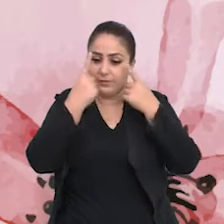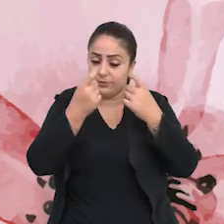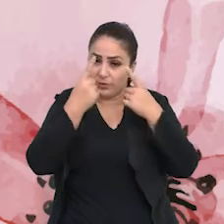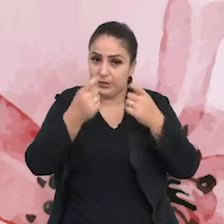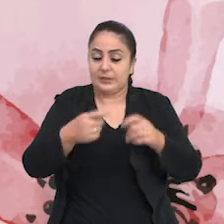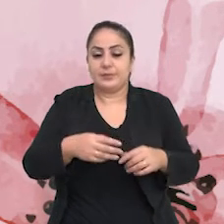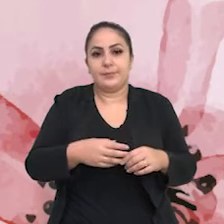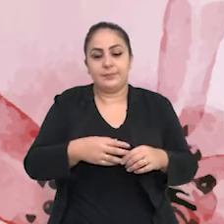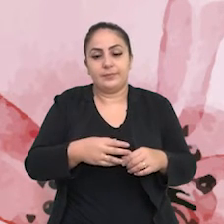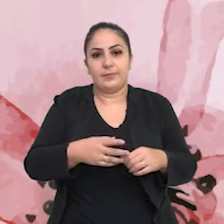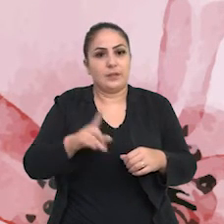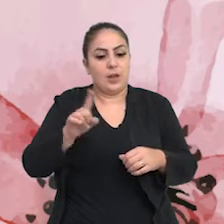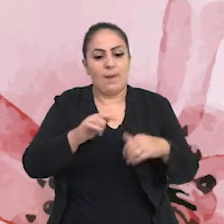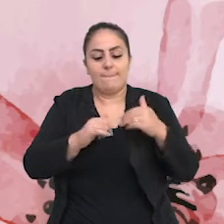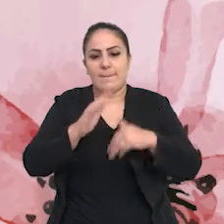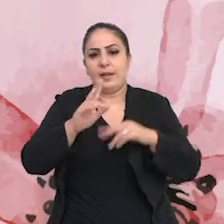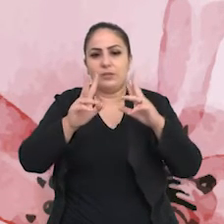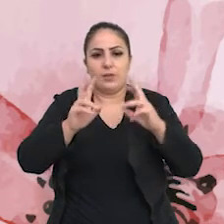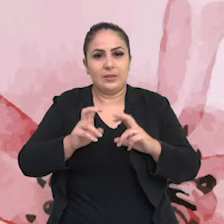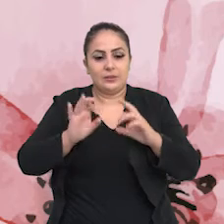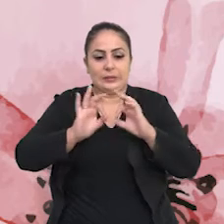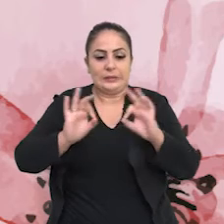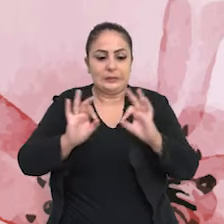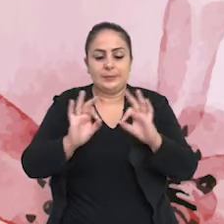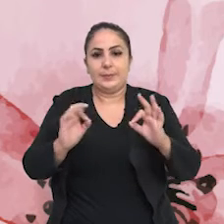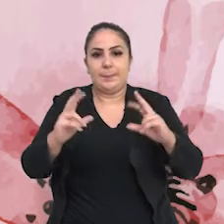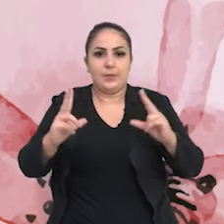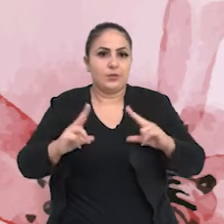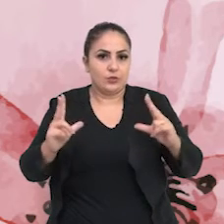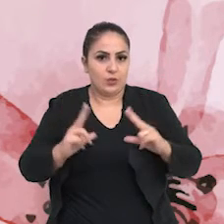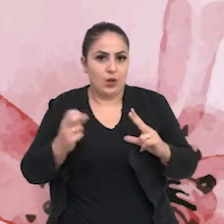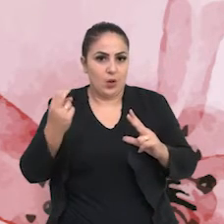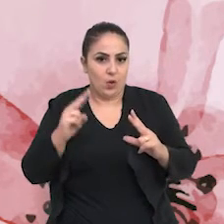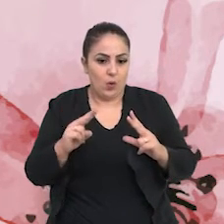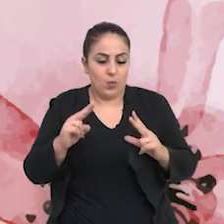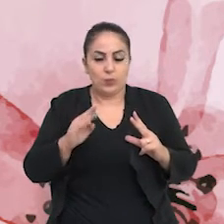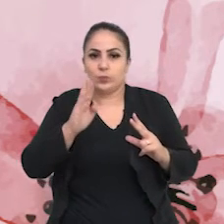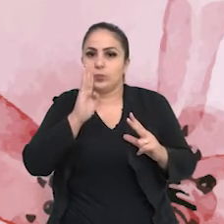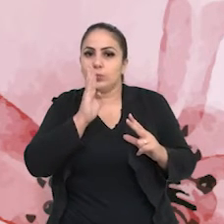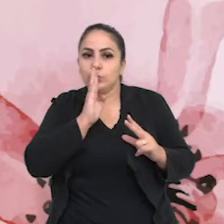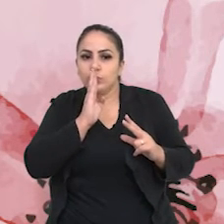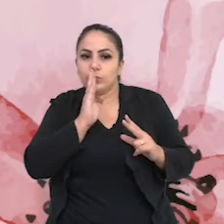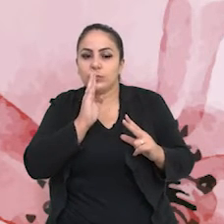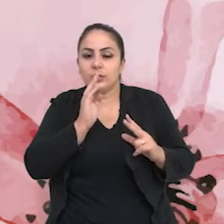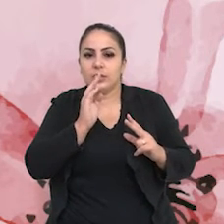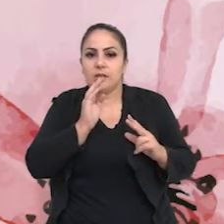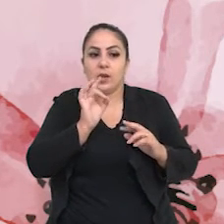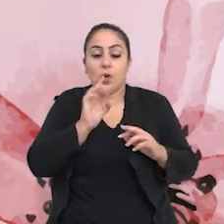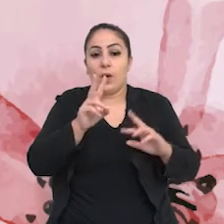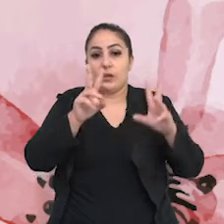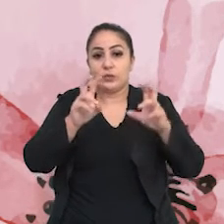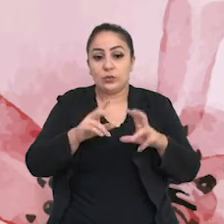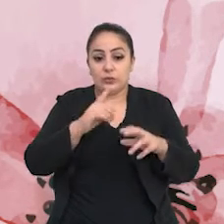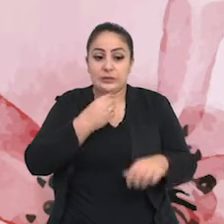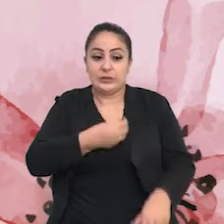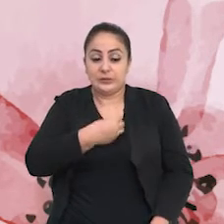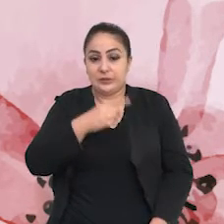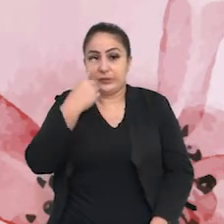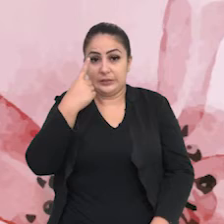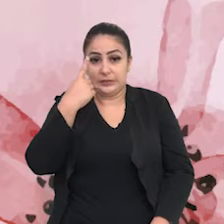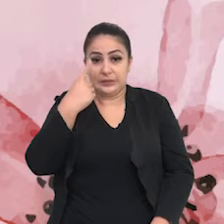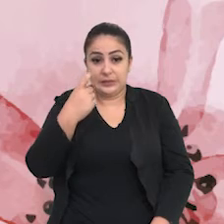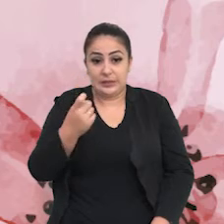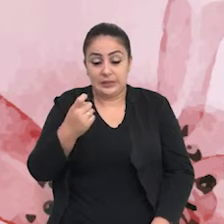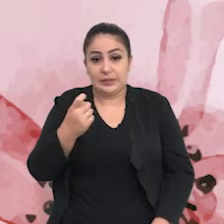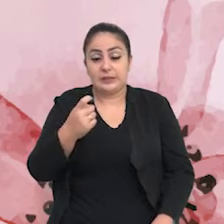da violência. Não é mais uma questão simplesmente privada ou íntima ou um assunto que tenha